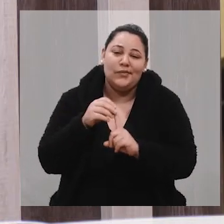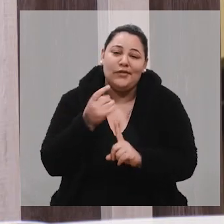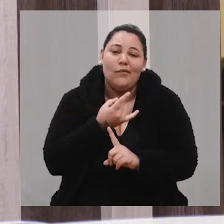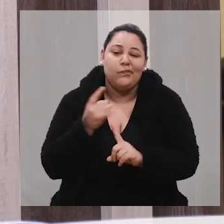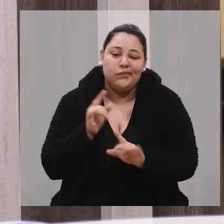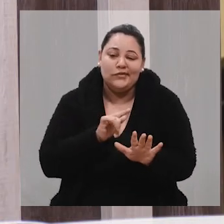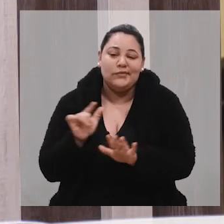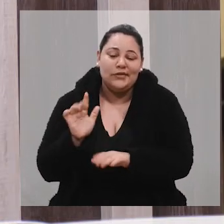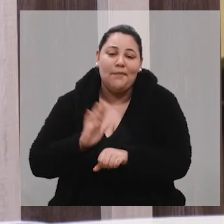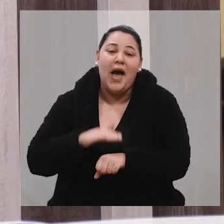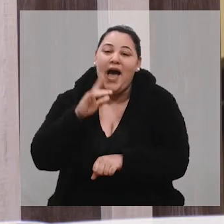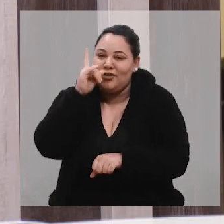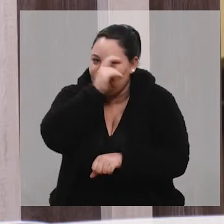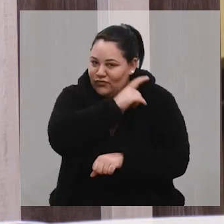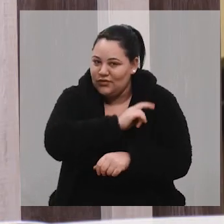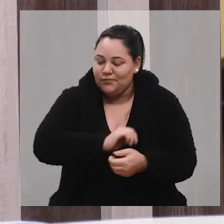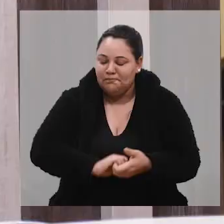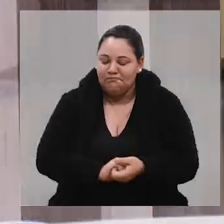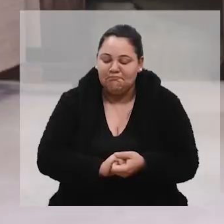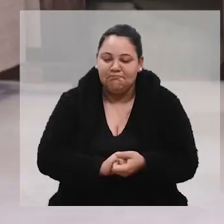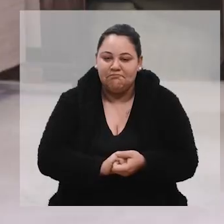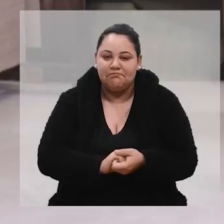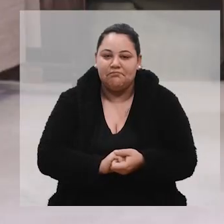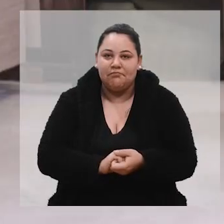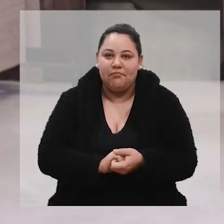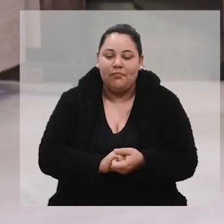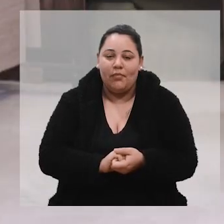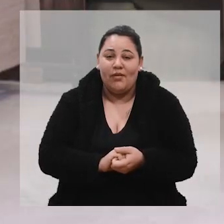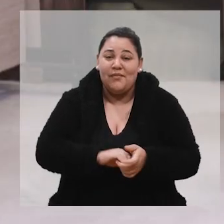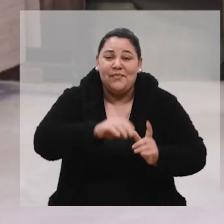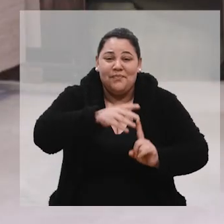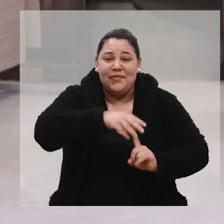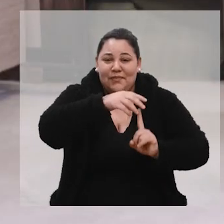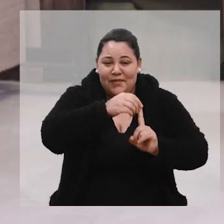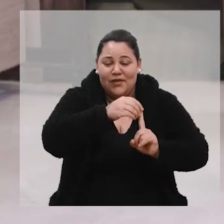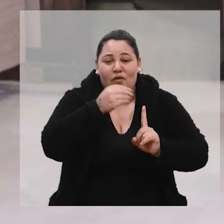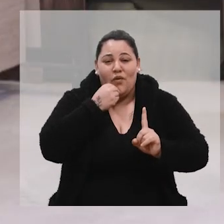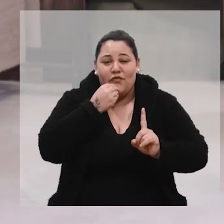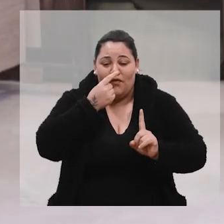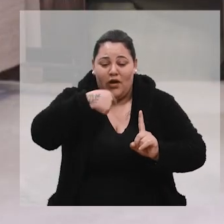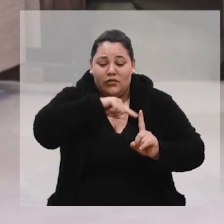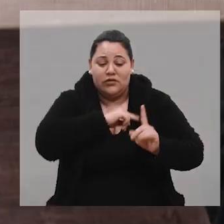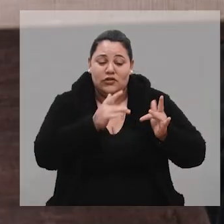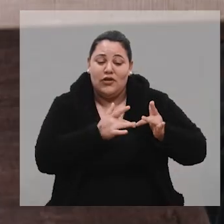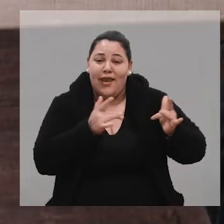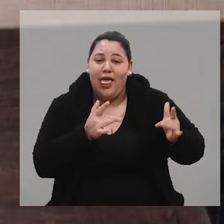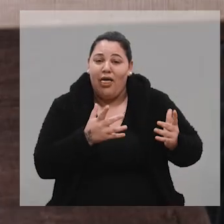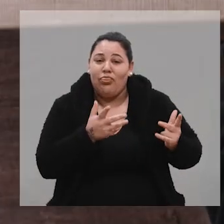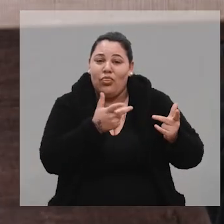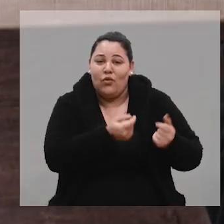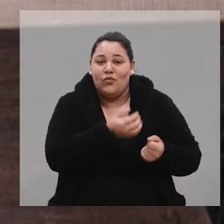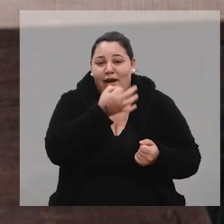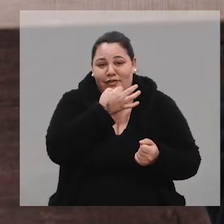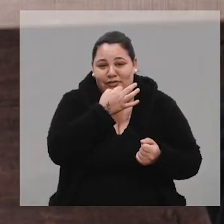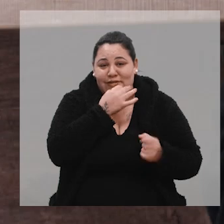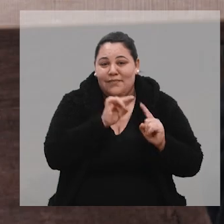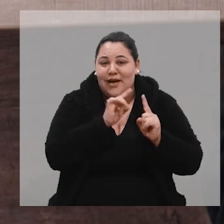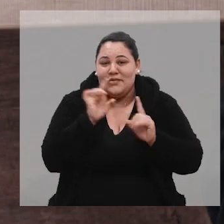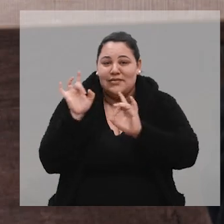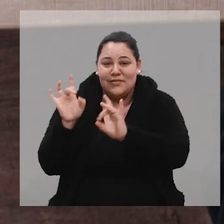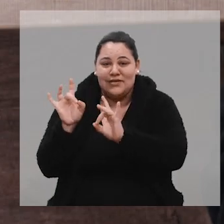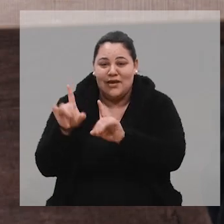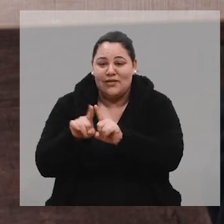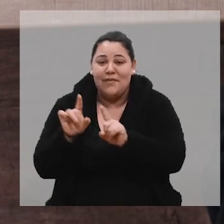últimas semanas mais críticas? Bom, primeiramente, a nossa solidariedade a todos os nossos caxienses, mas